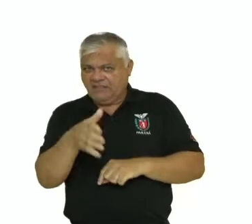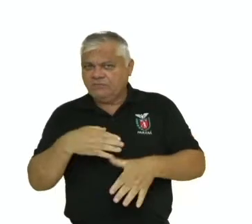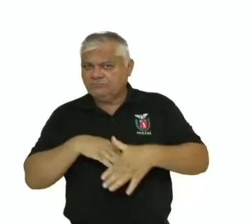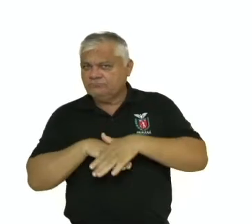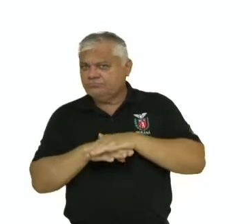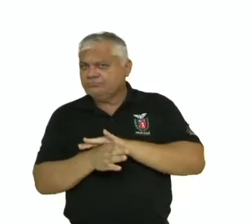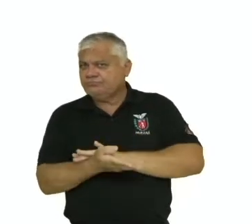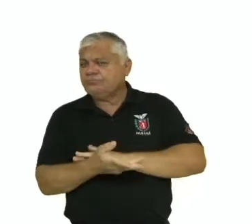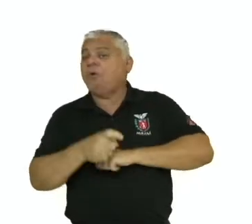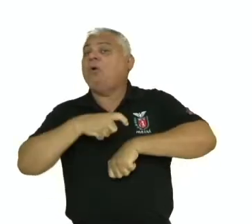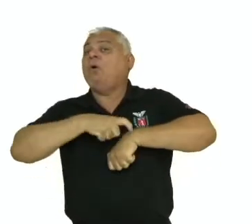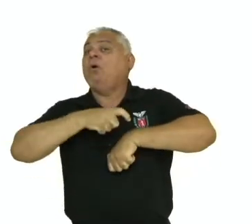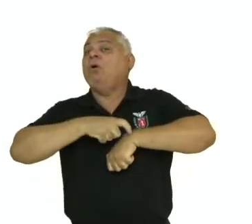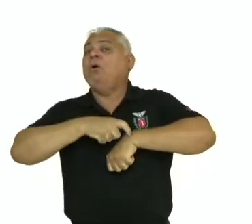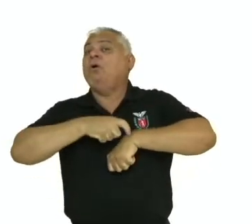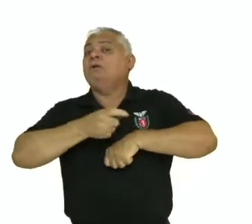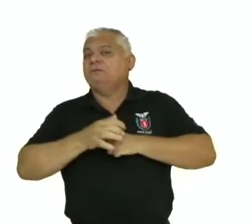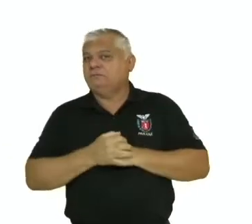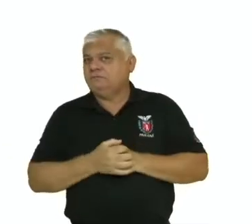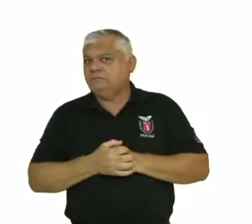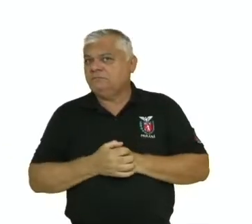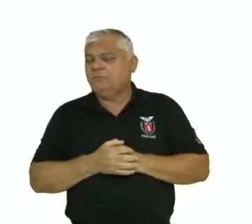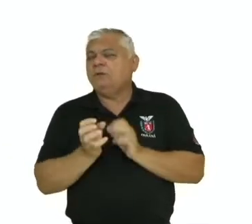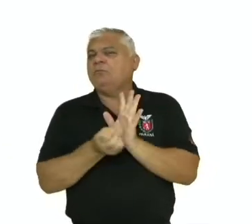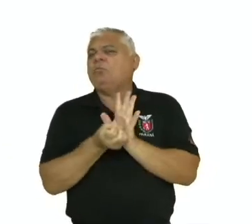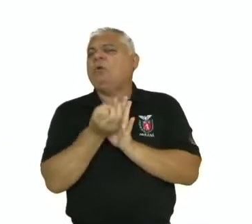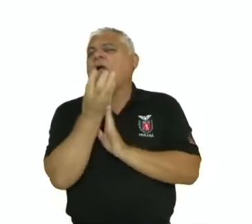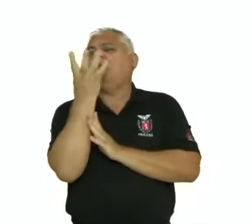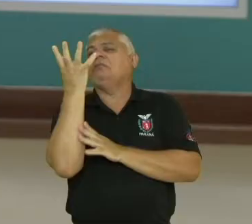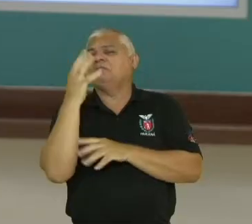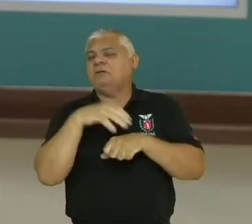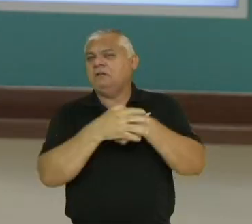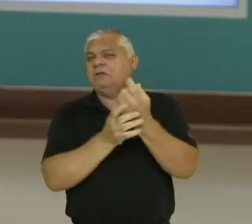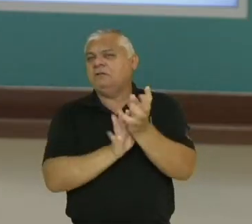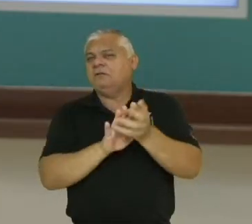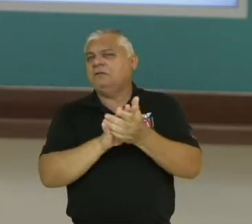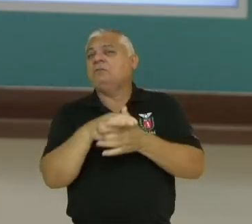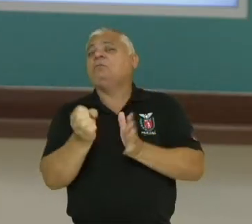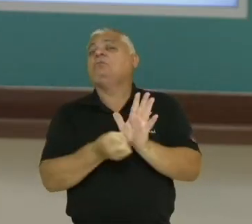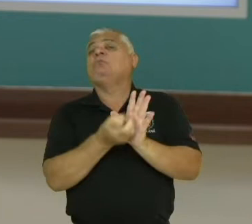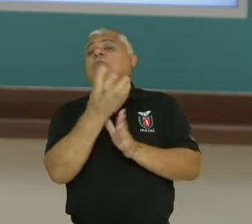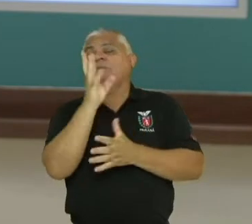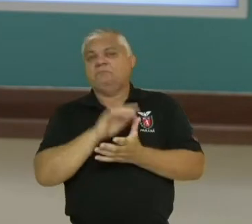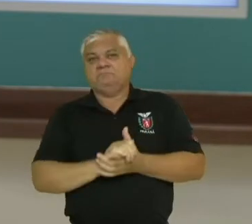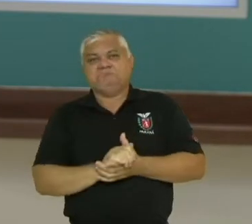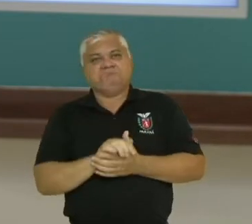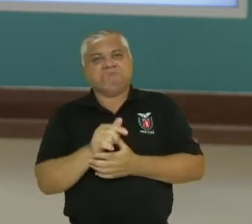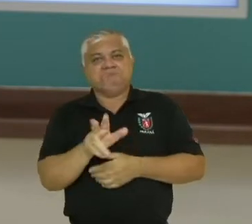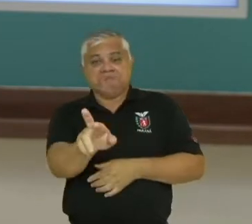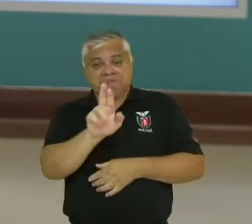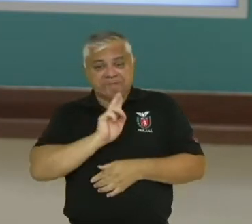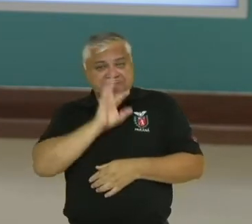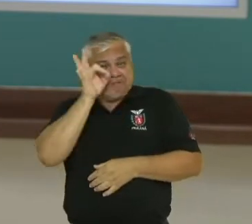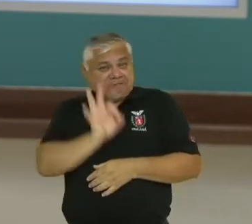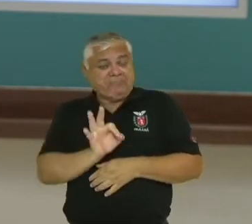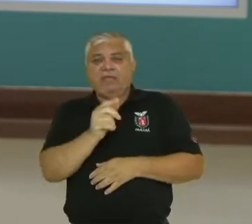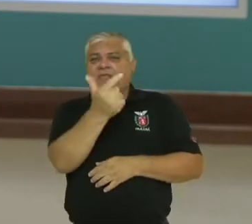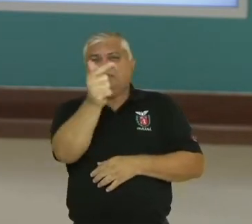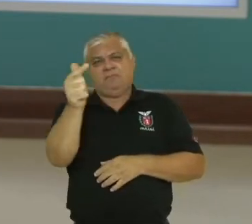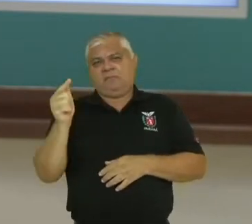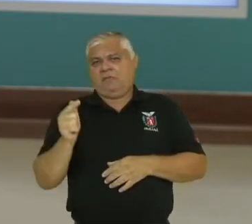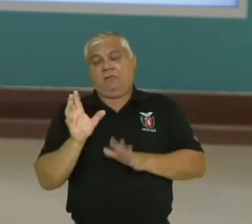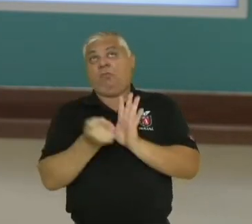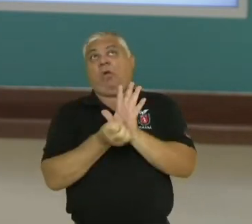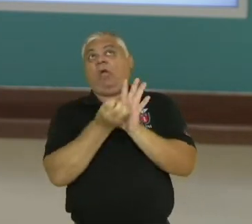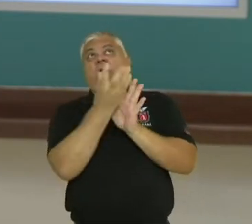que momentos do dia? Quantas vezes você lava as mãos? Bom, não existe uma resposta certa de